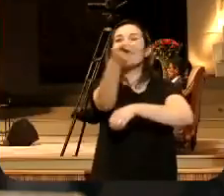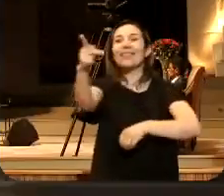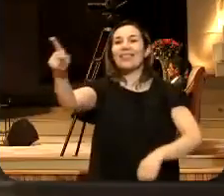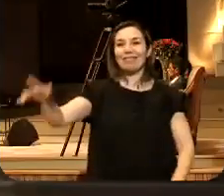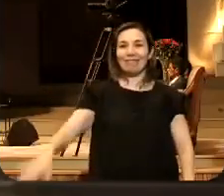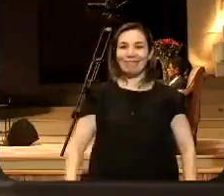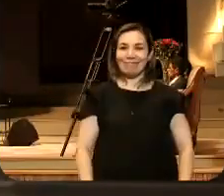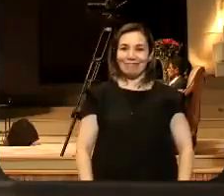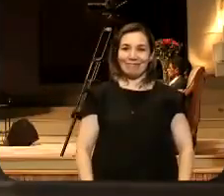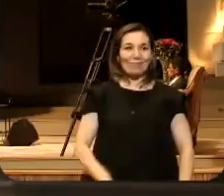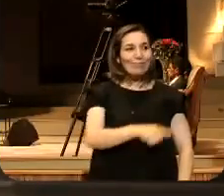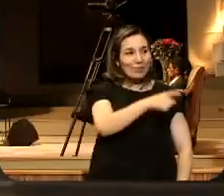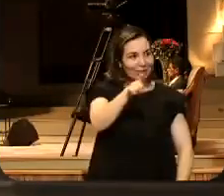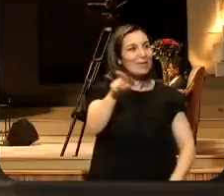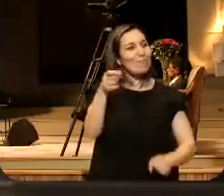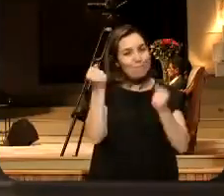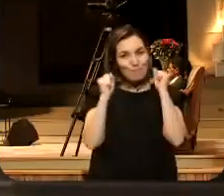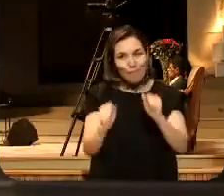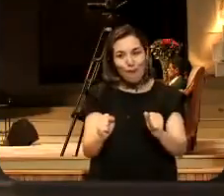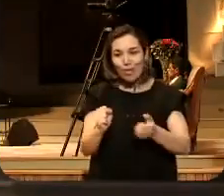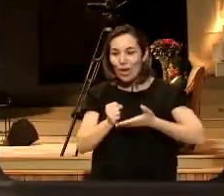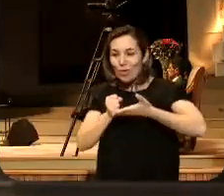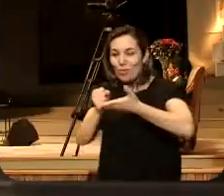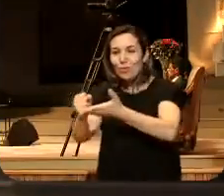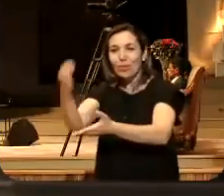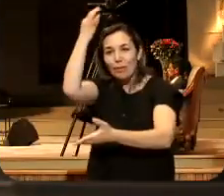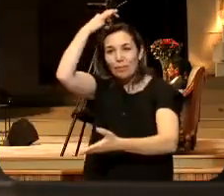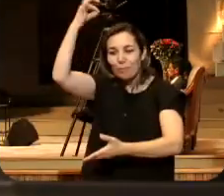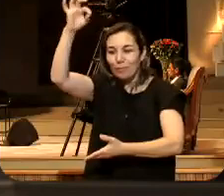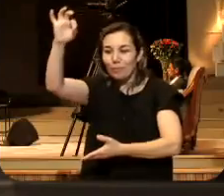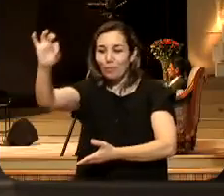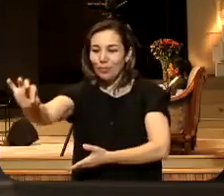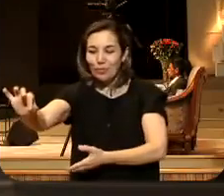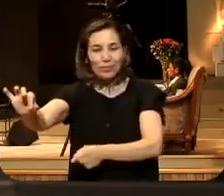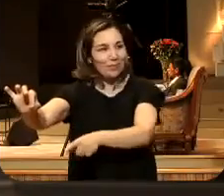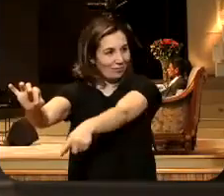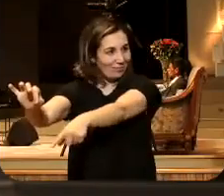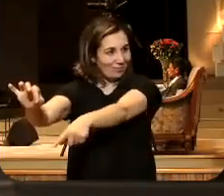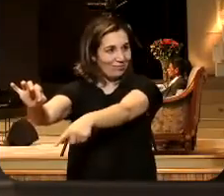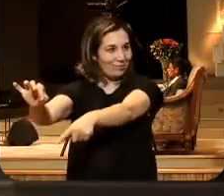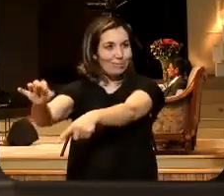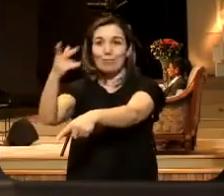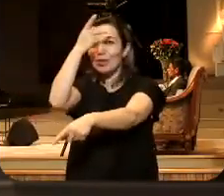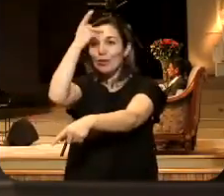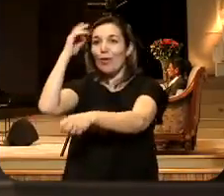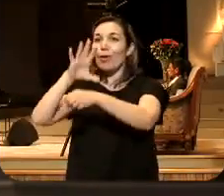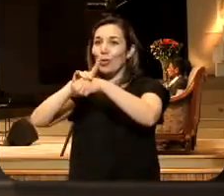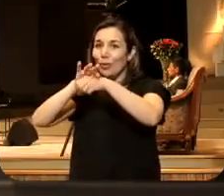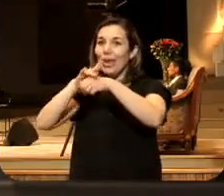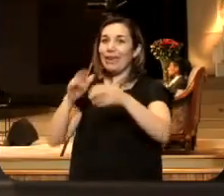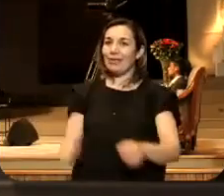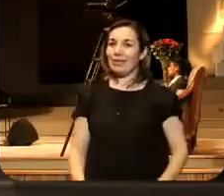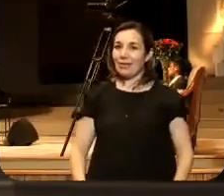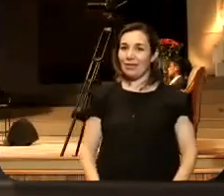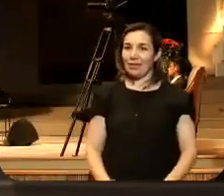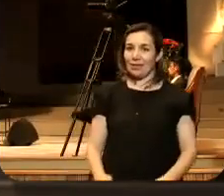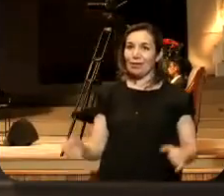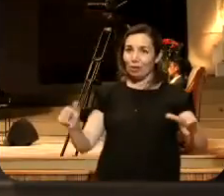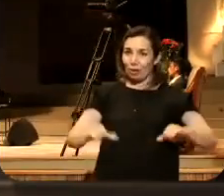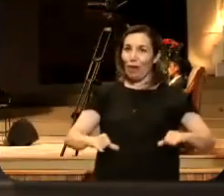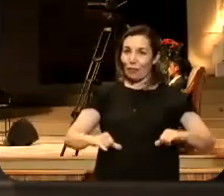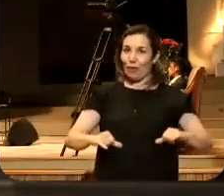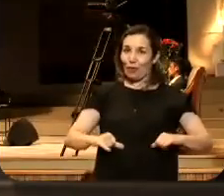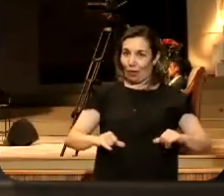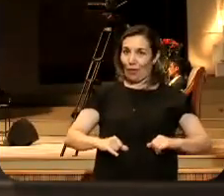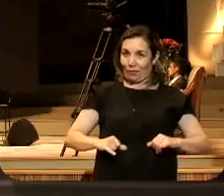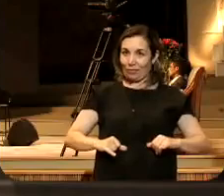você ser um assistente espiritual no contexto de alguém que está sofrendo. Às